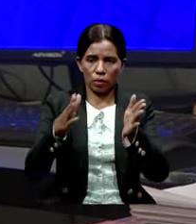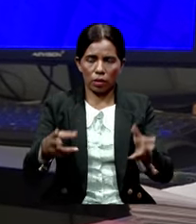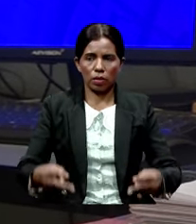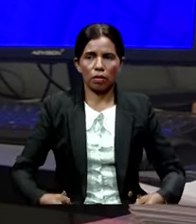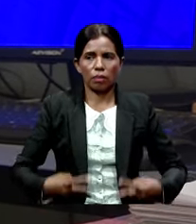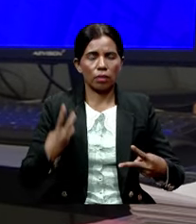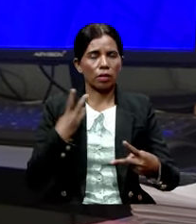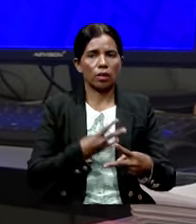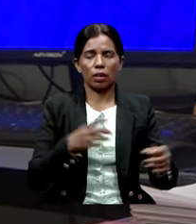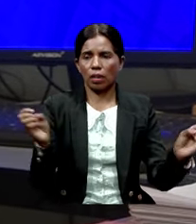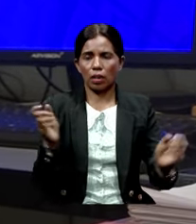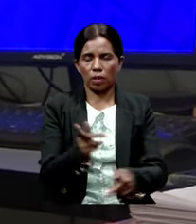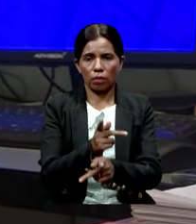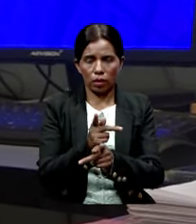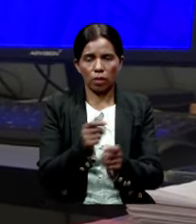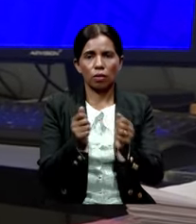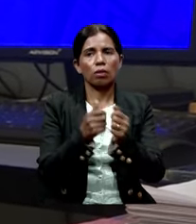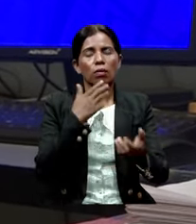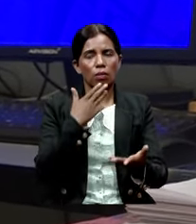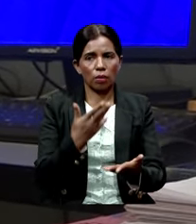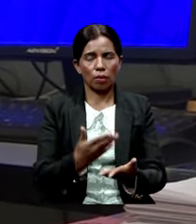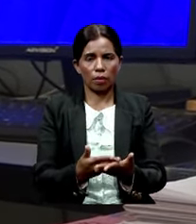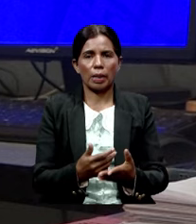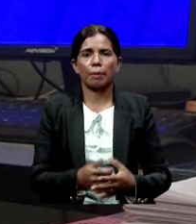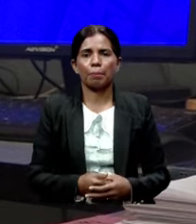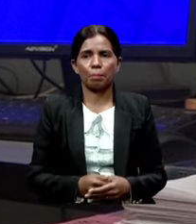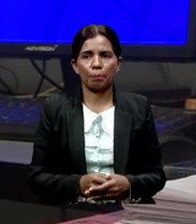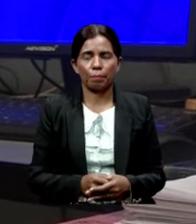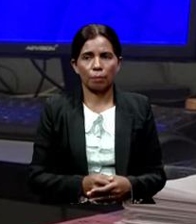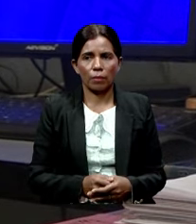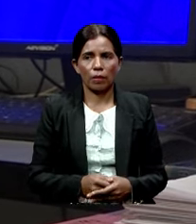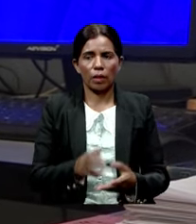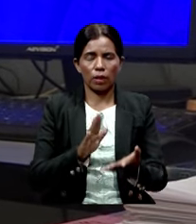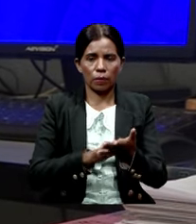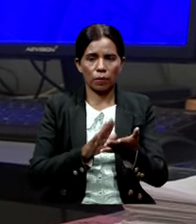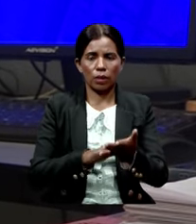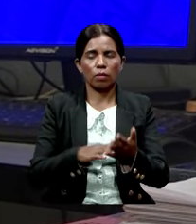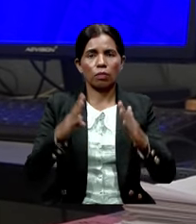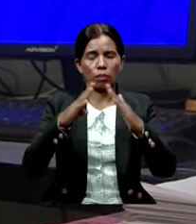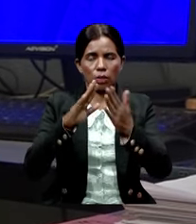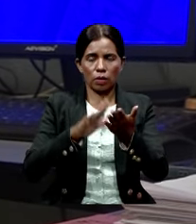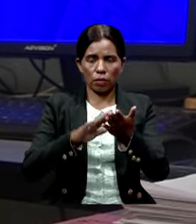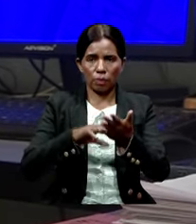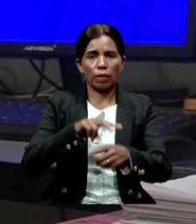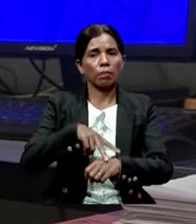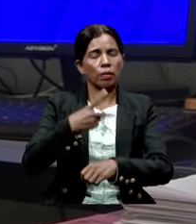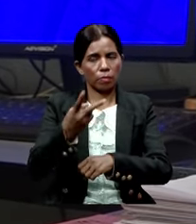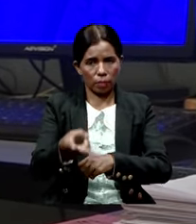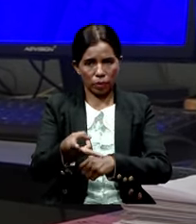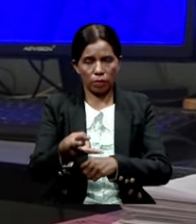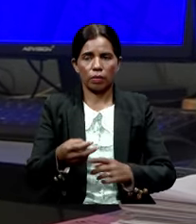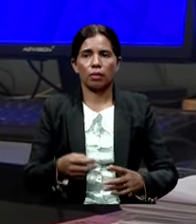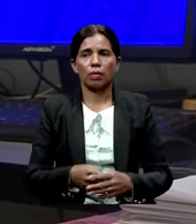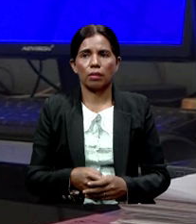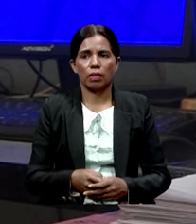te la cuida, eu diria, ninha be escola no Belmundo. Estava a Mota com o meu vírus de bote, ninha